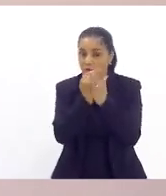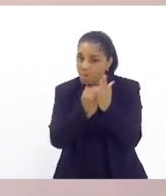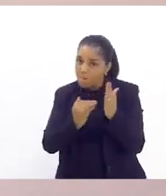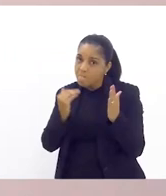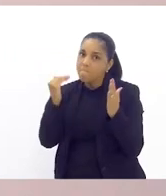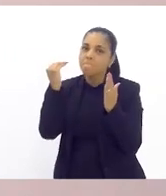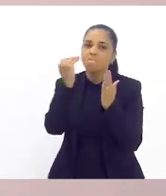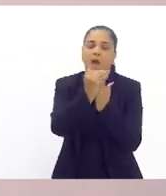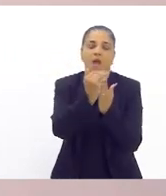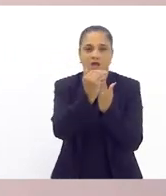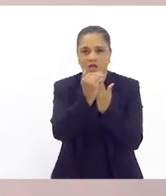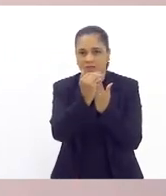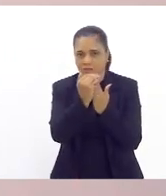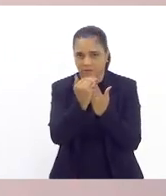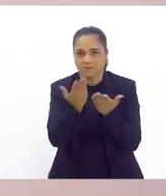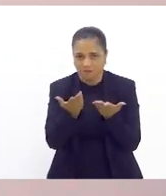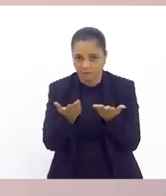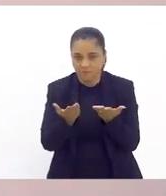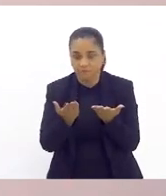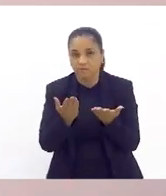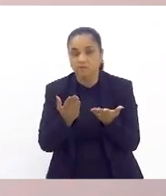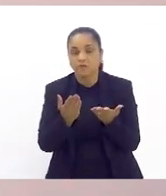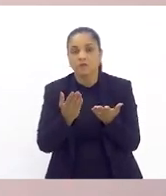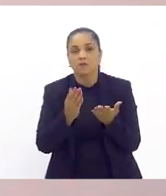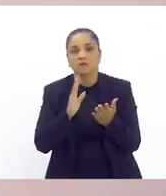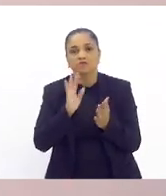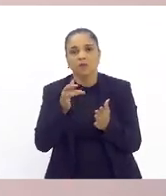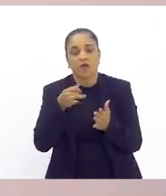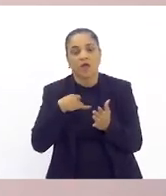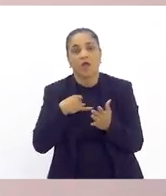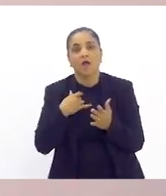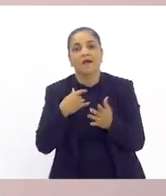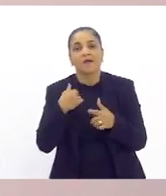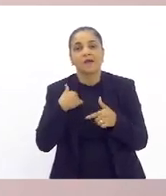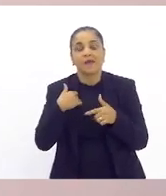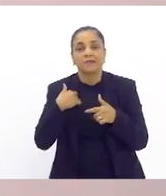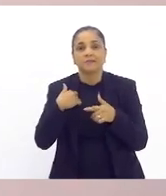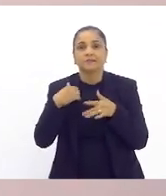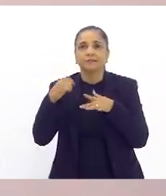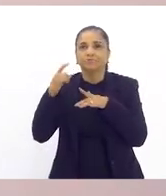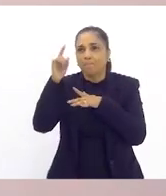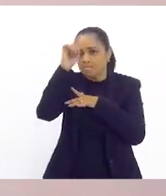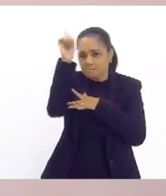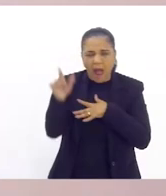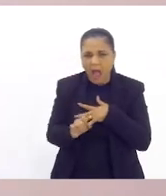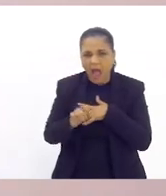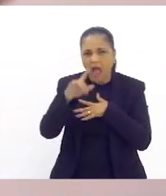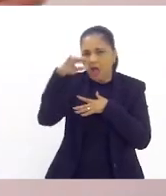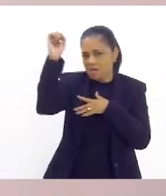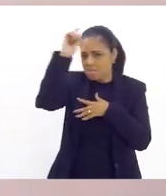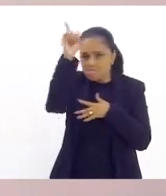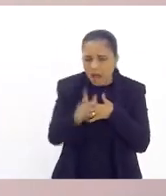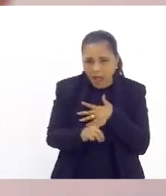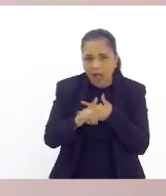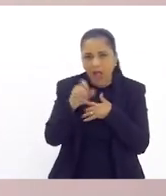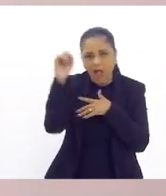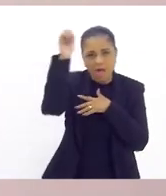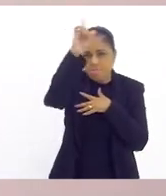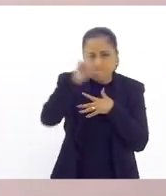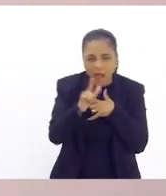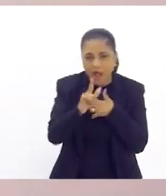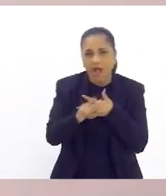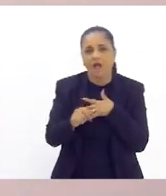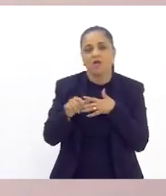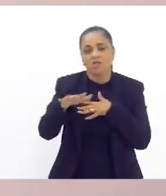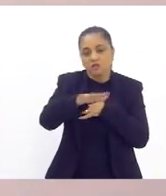e assim como a questão de descargas atmosféricas que também é um dos locais que tem sofrem